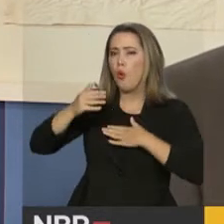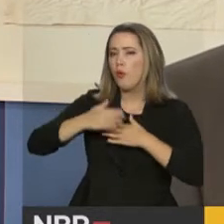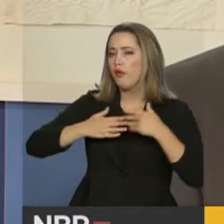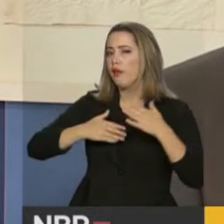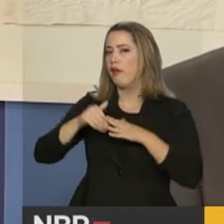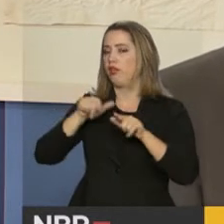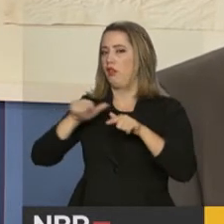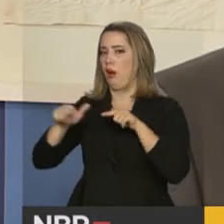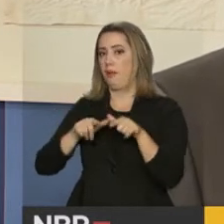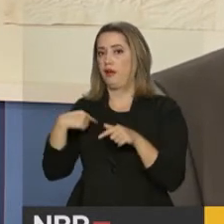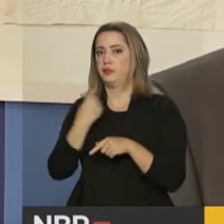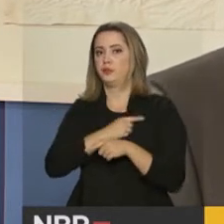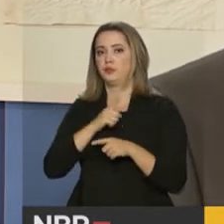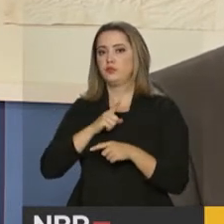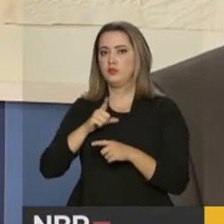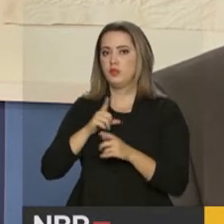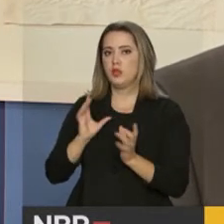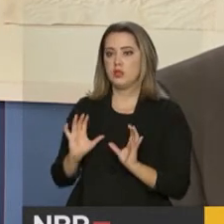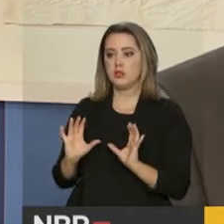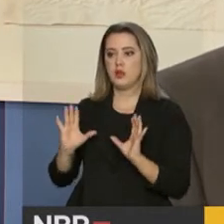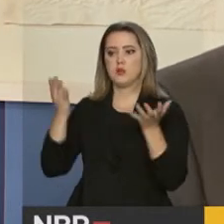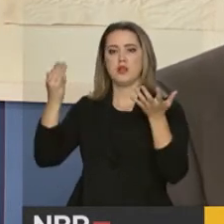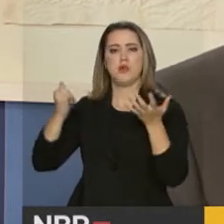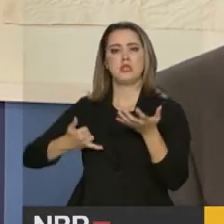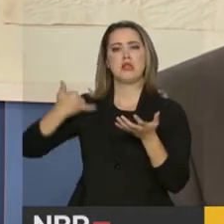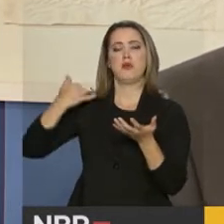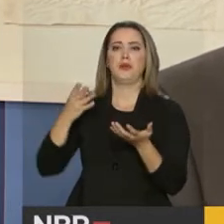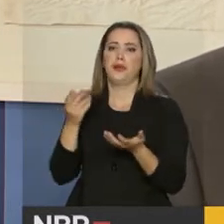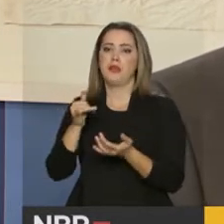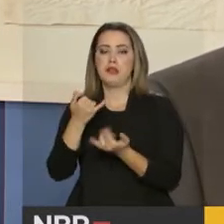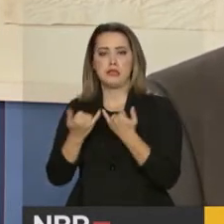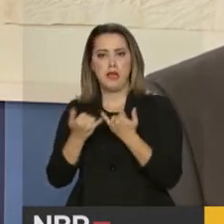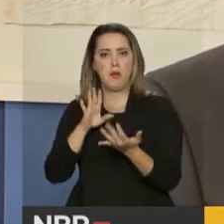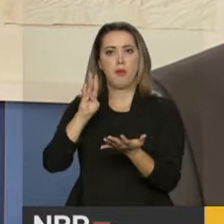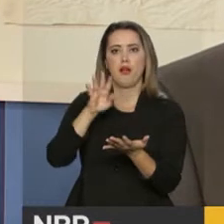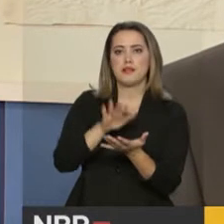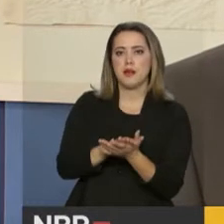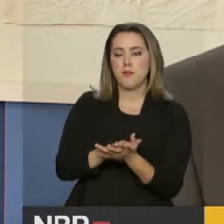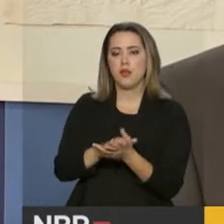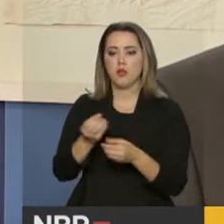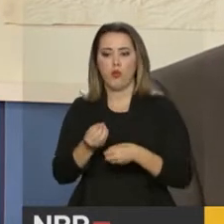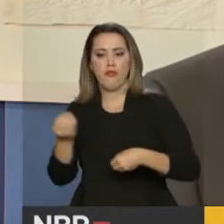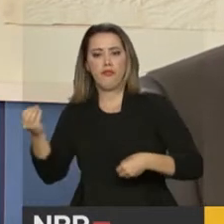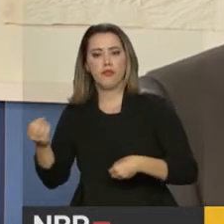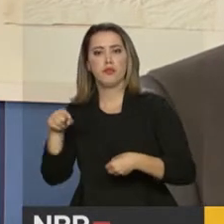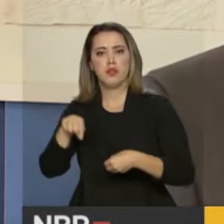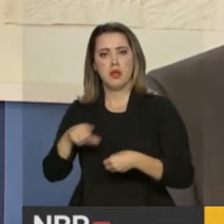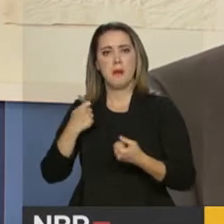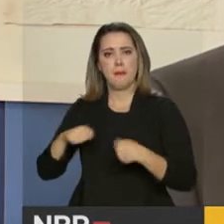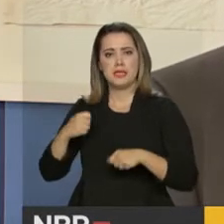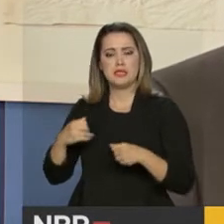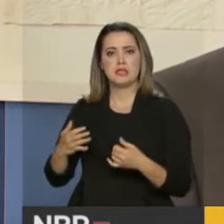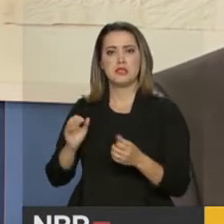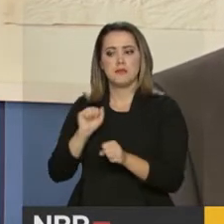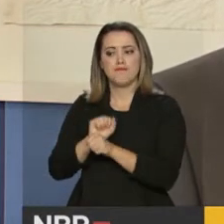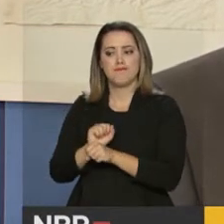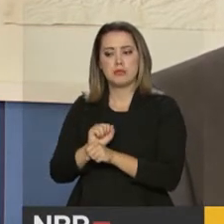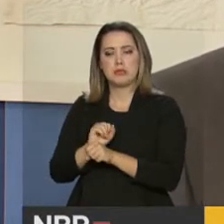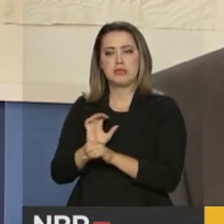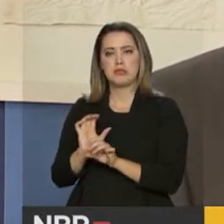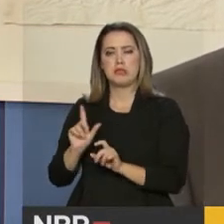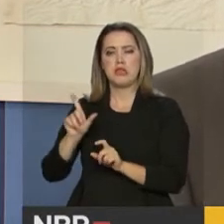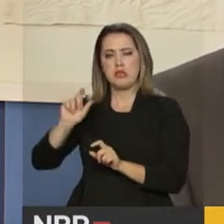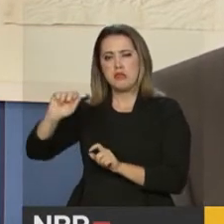humana, a gente tem uma parte de cerimônia. Um casamento, uma formatura, sempre as pessoas param e fazem